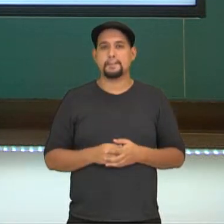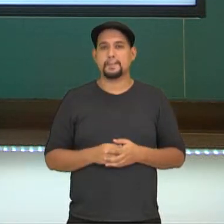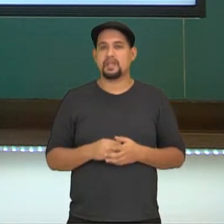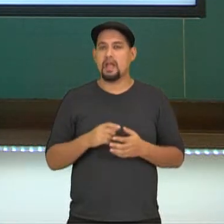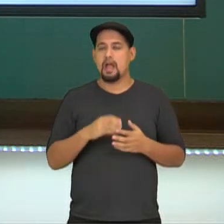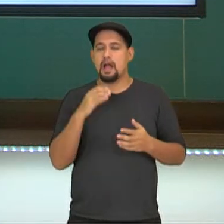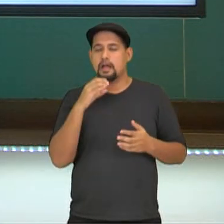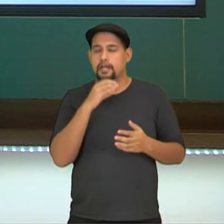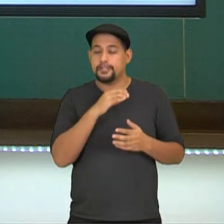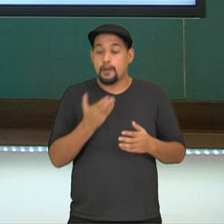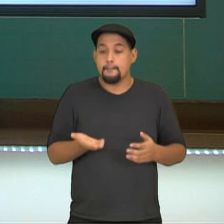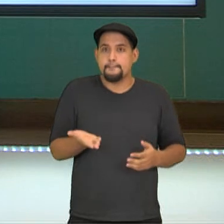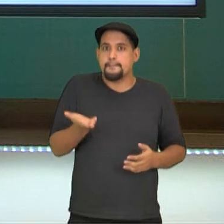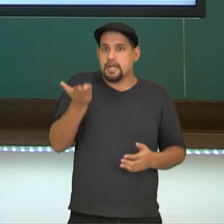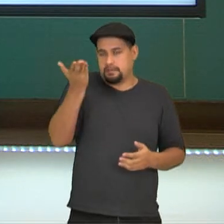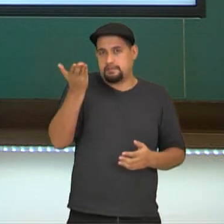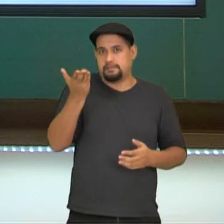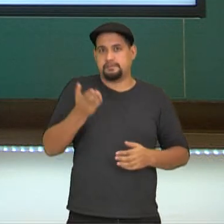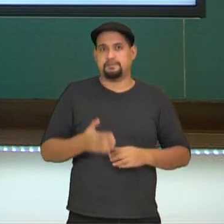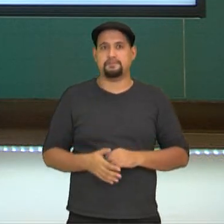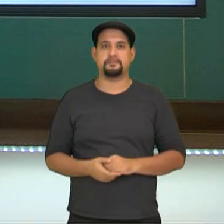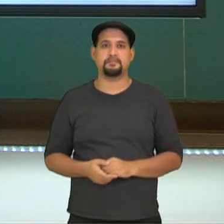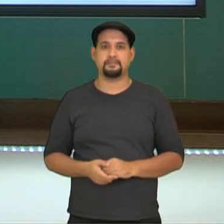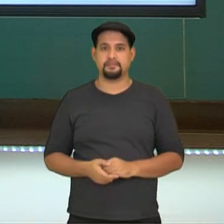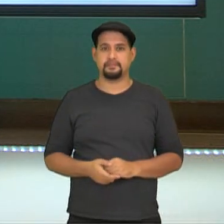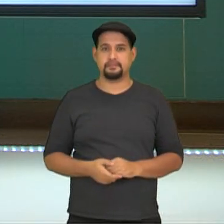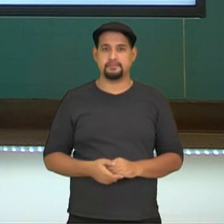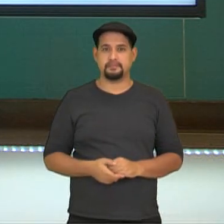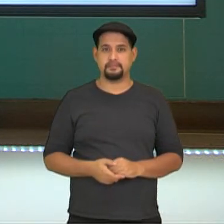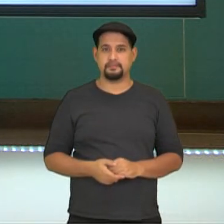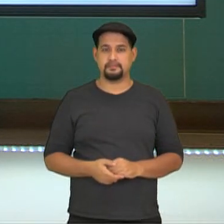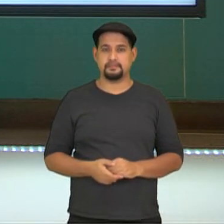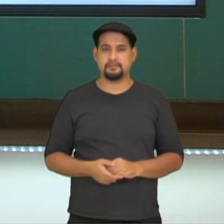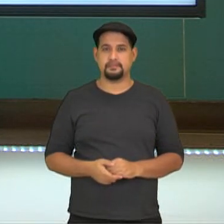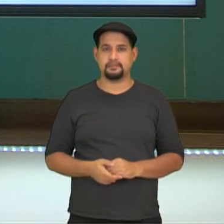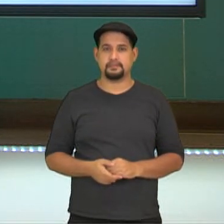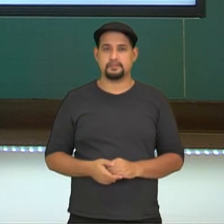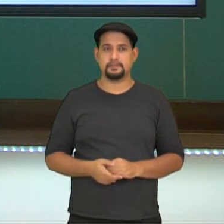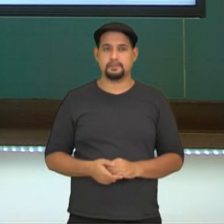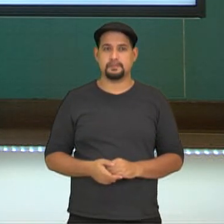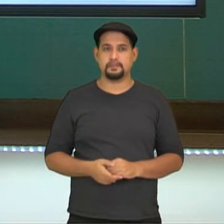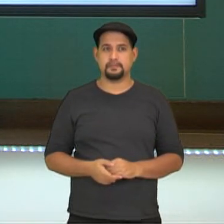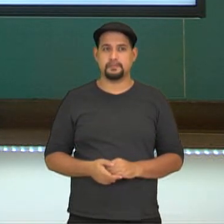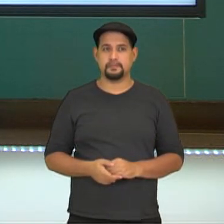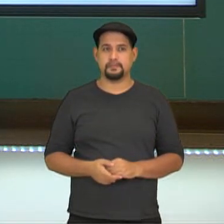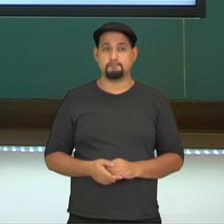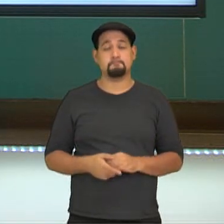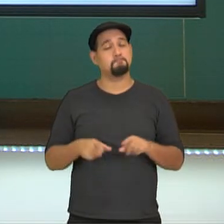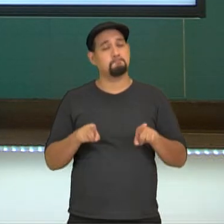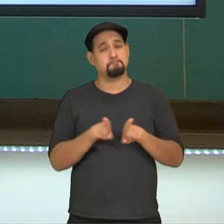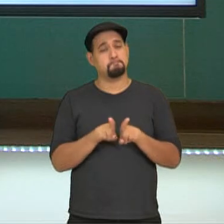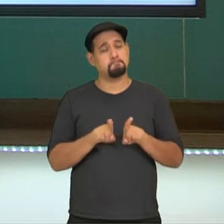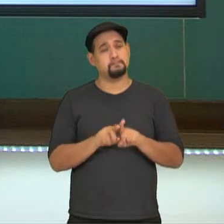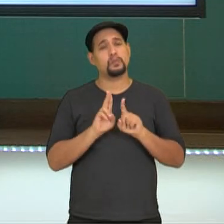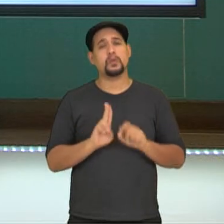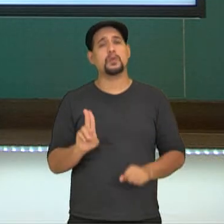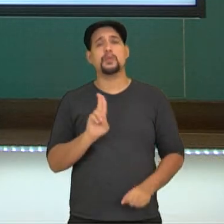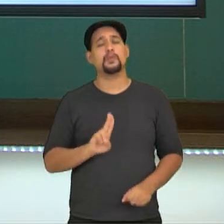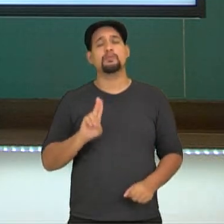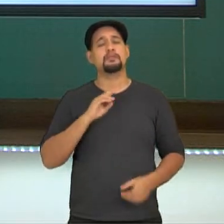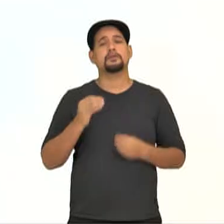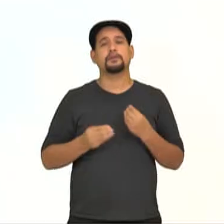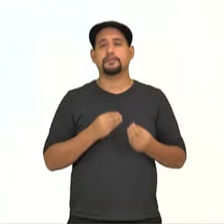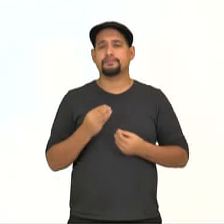a temperatura aumentada do objeto, tá? Então você pode usar isso para isso. E também pode ser usado isso,